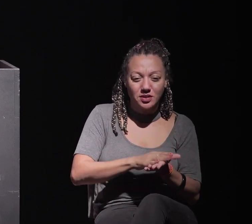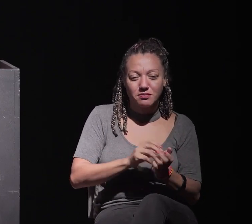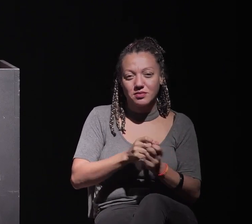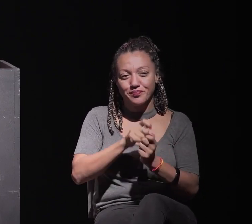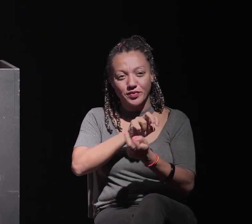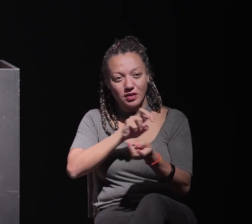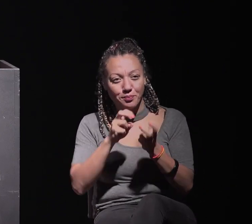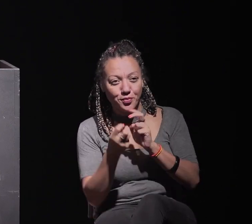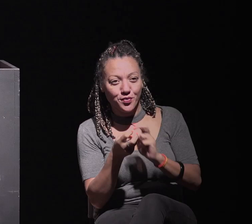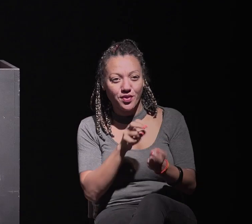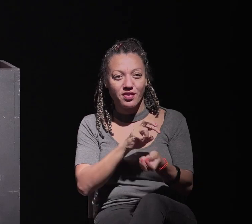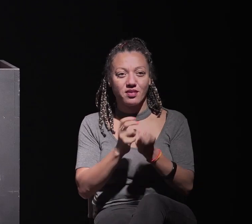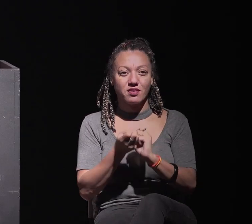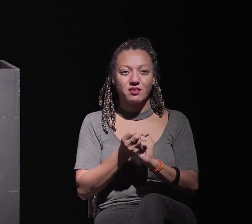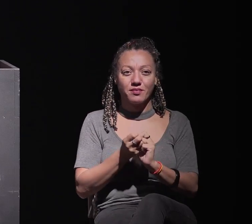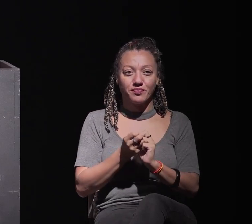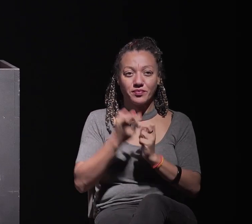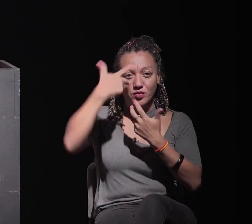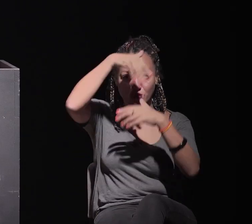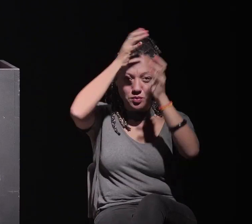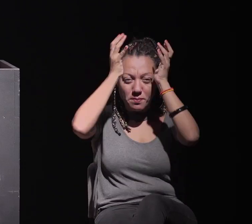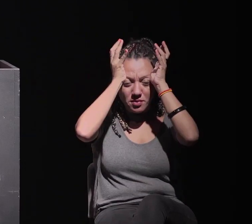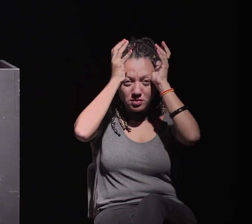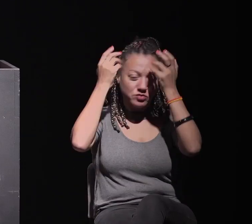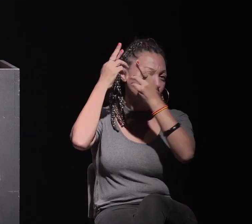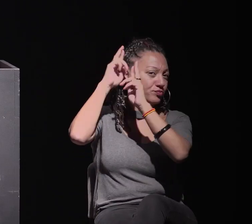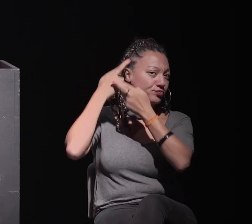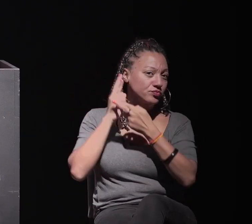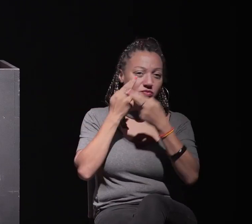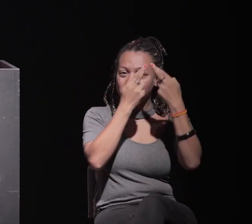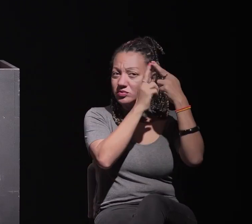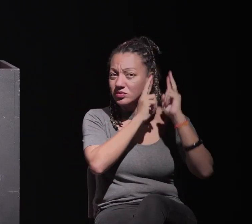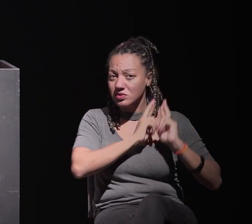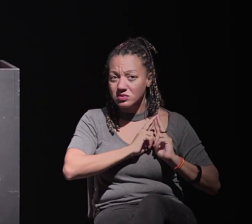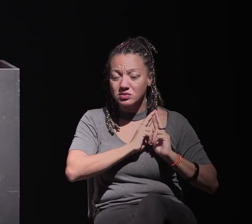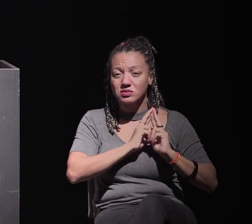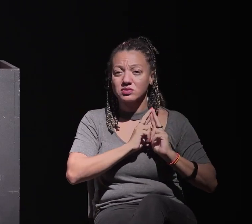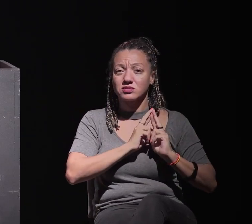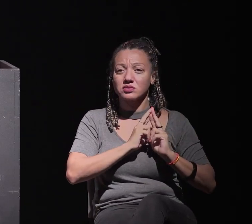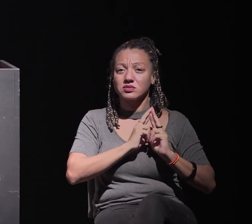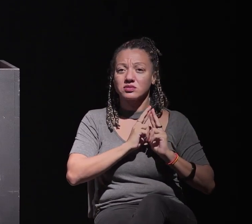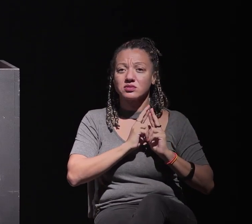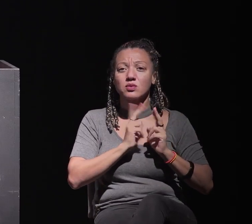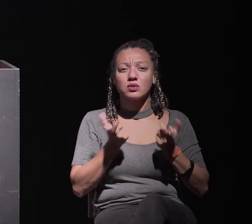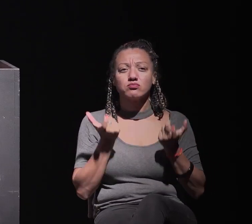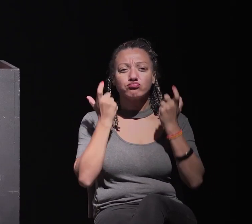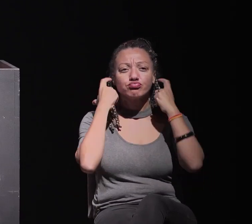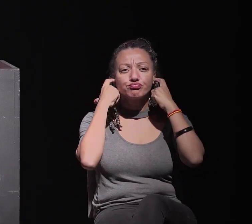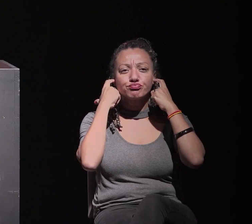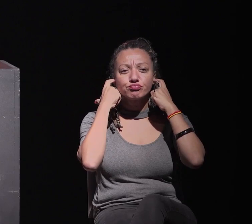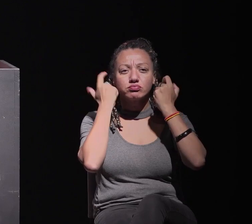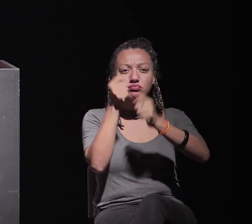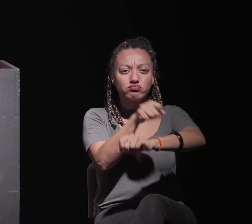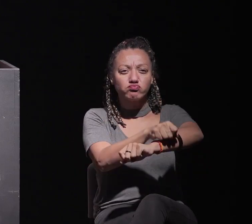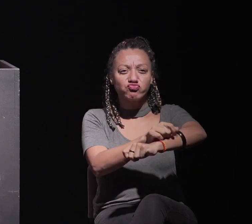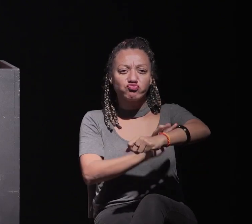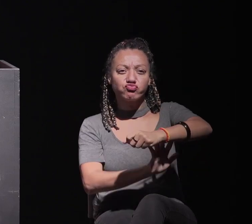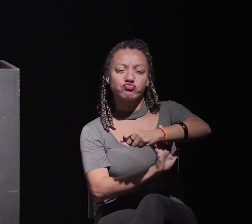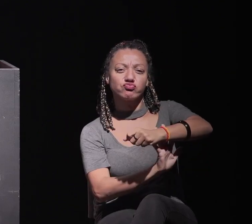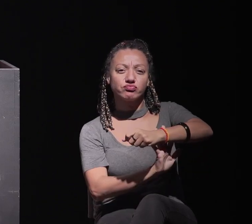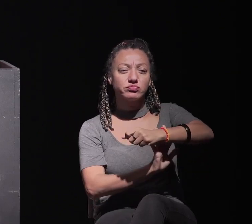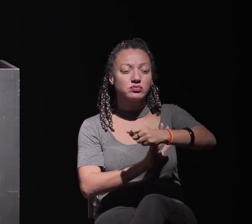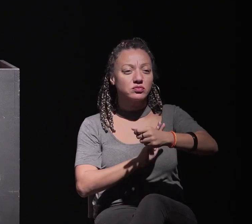capoeira, porque o turbante, as tranças, o nosso costume de usar colares, pulseiras,